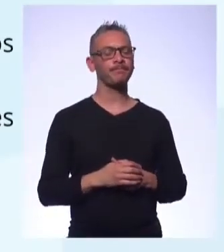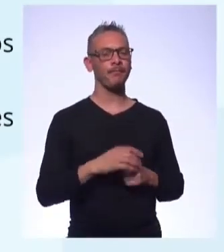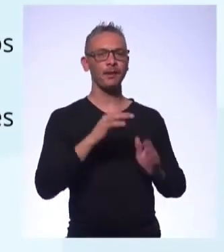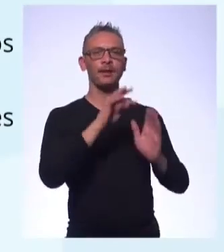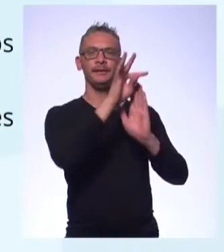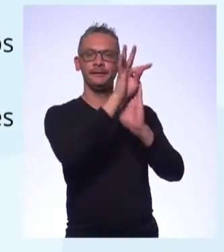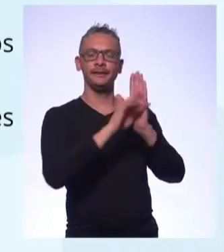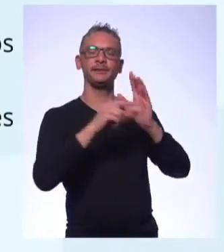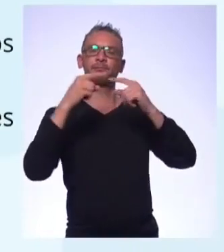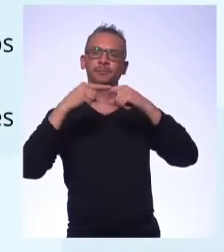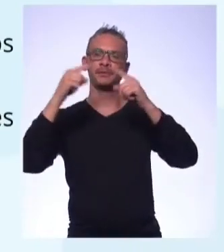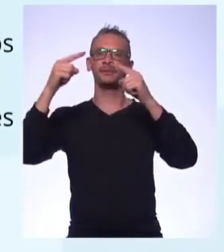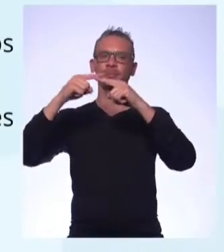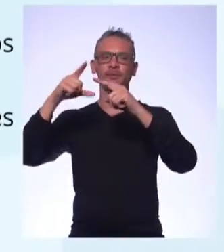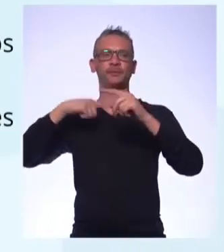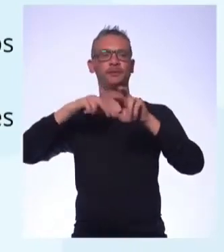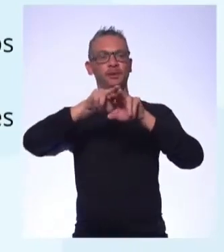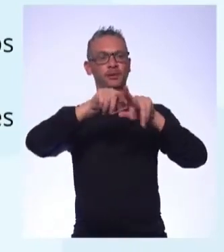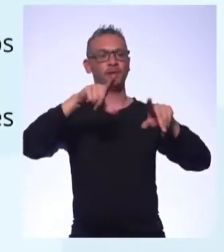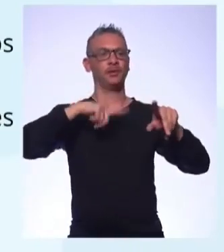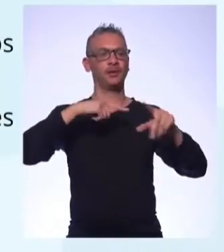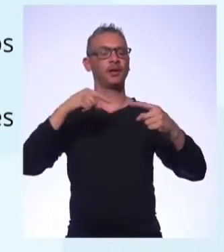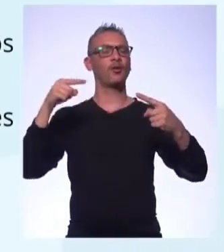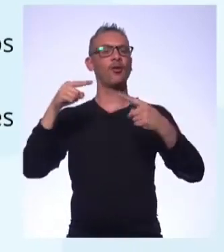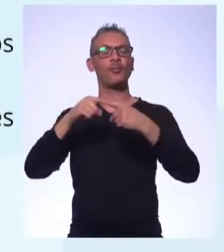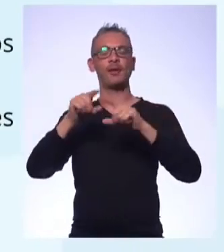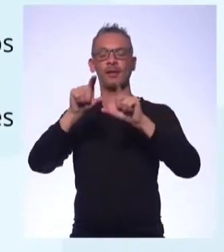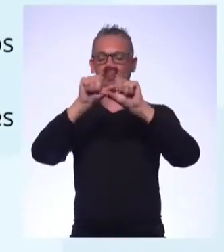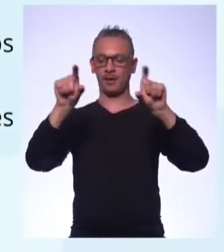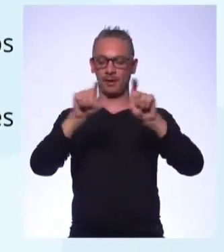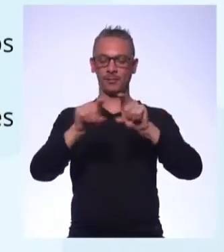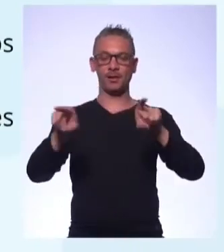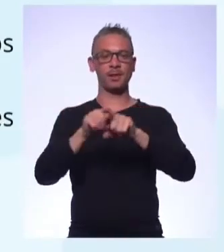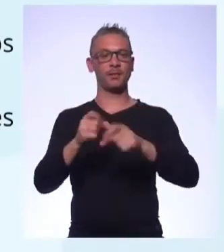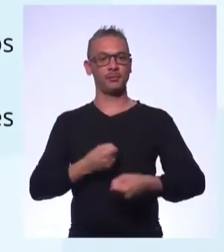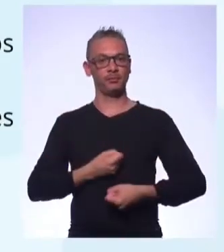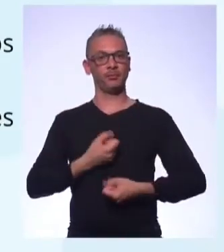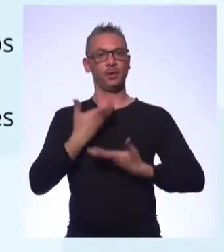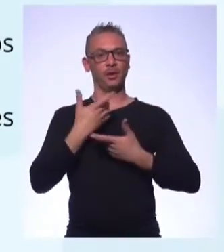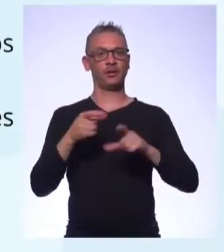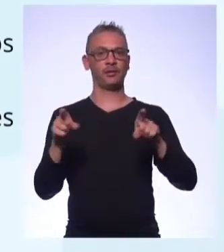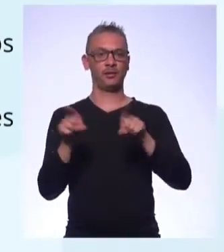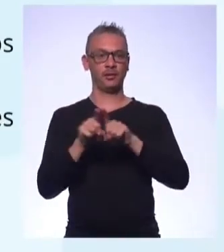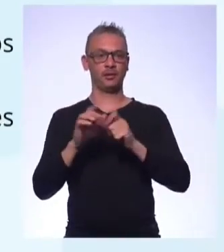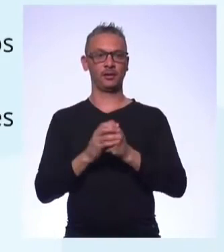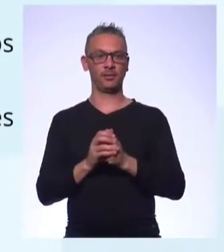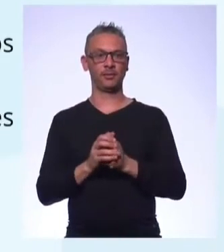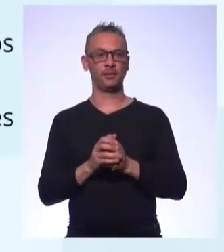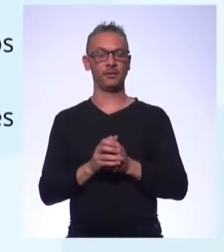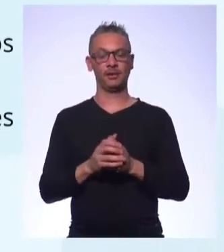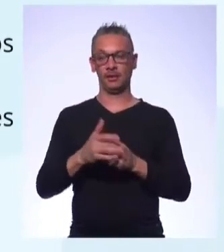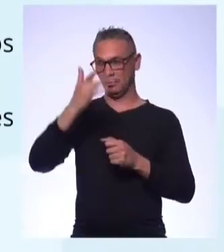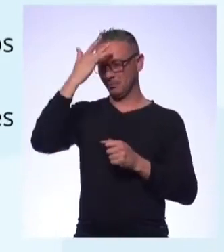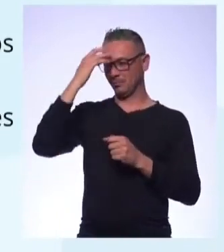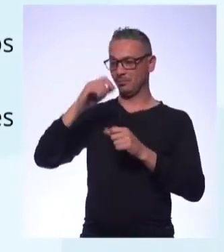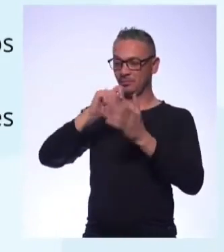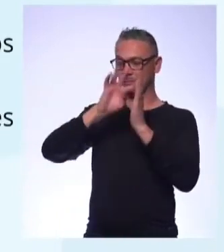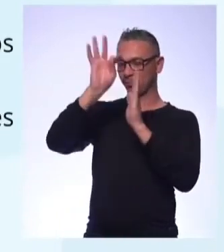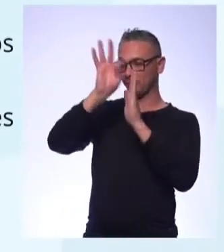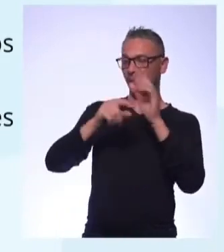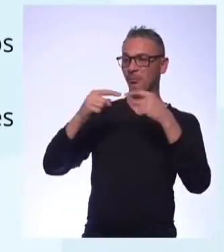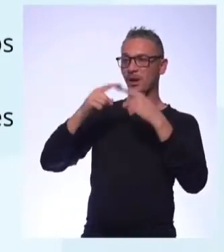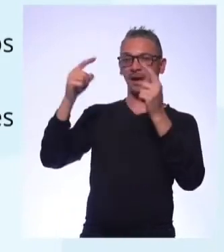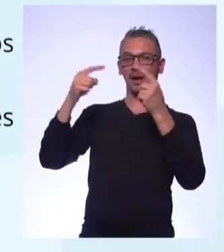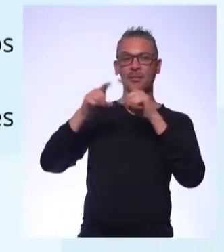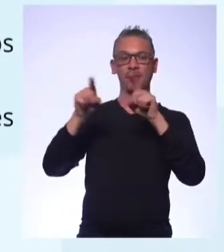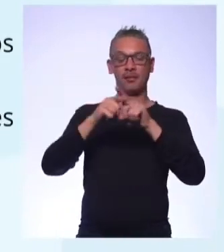encontrar textos reivindicatórios escritos em versos com linguagem poética. Ao manifestar-se com reivindicações,